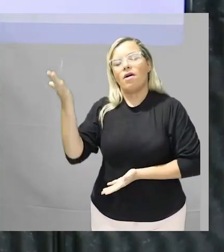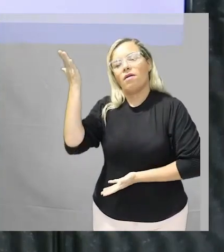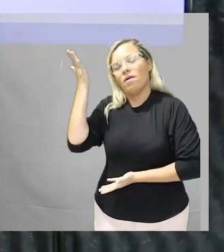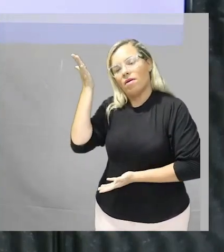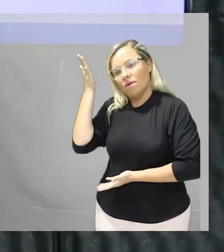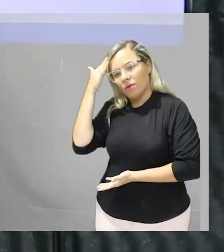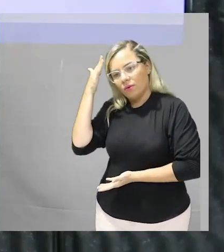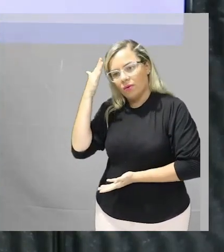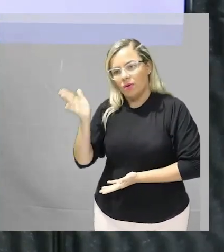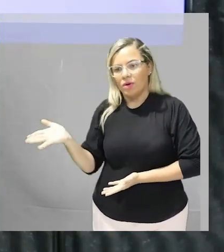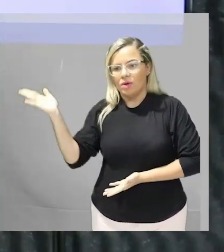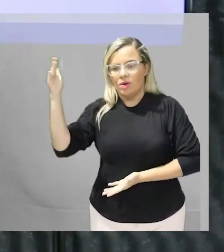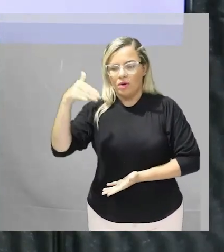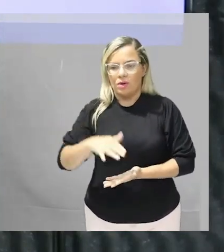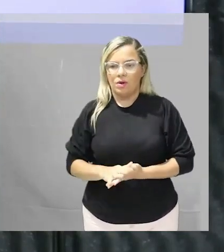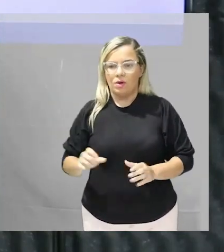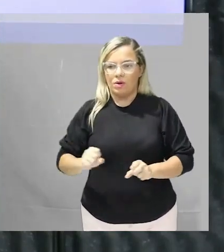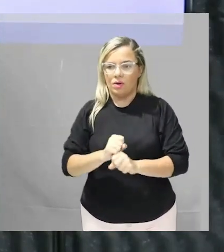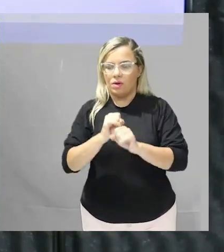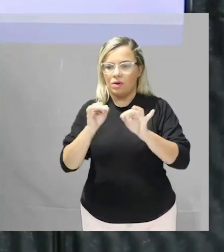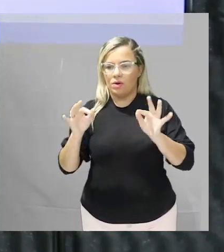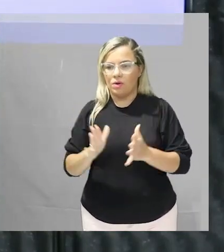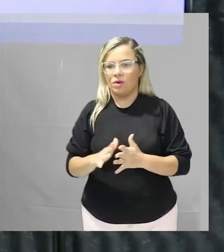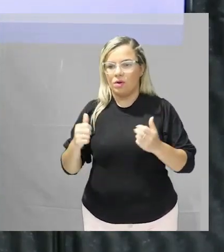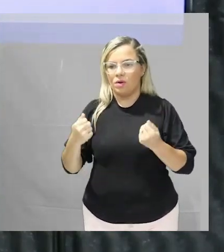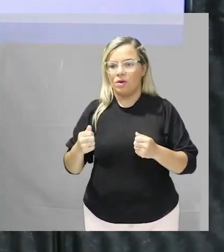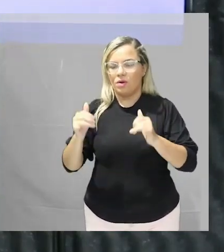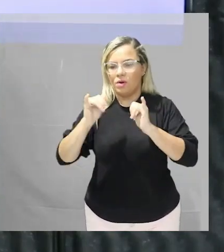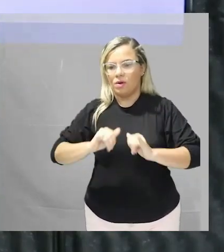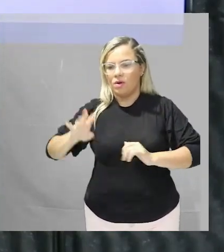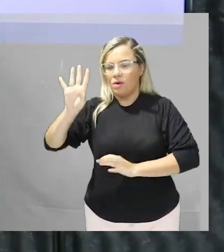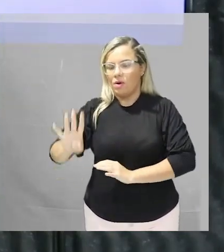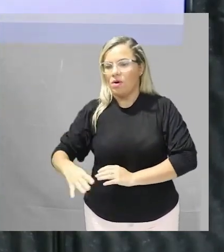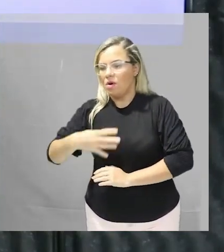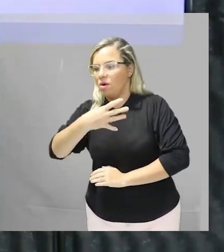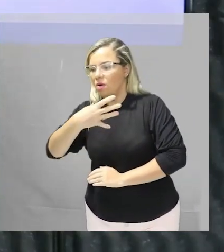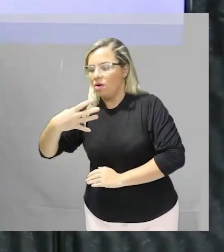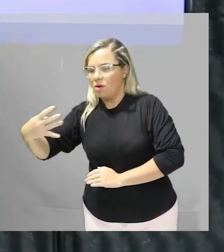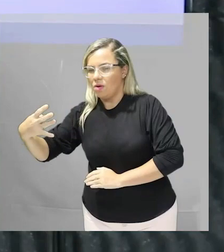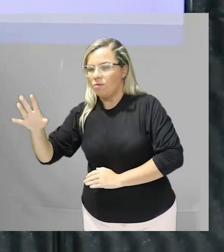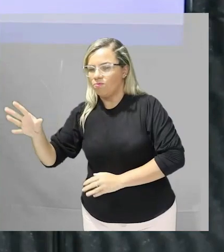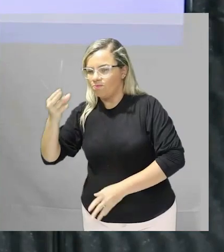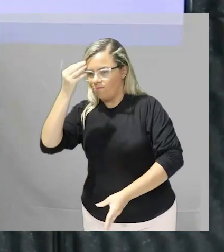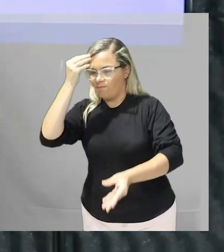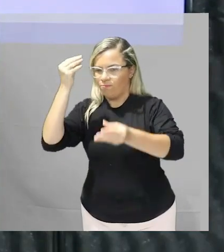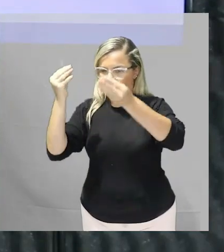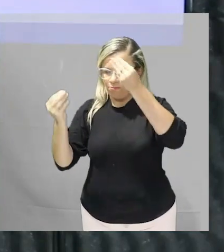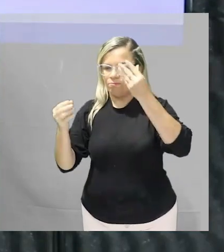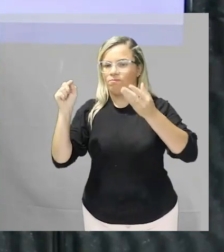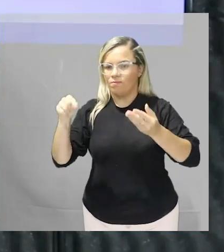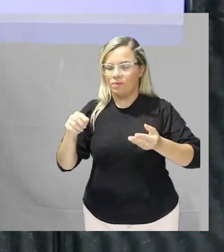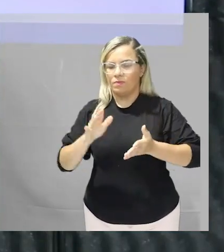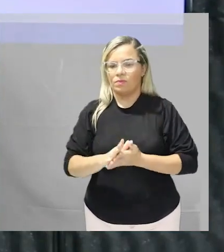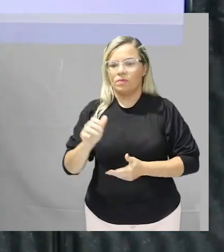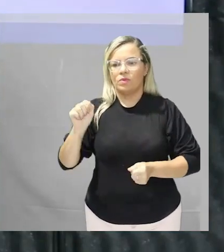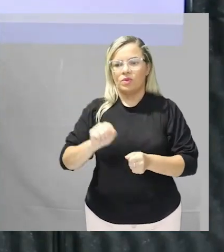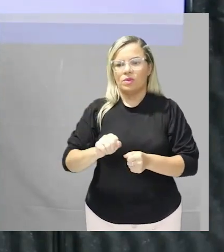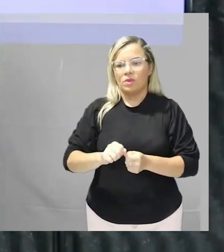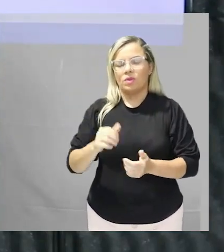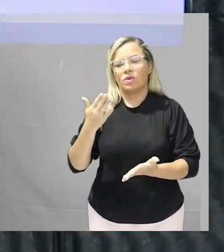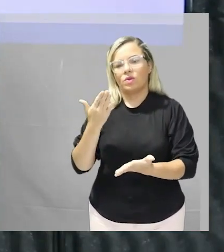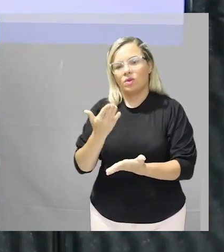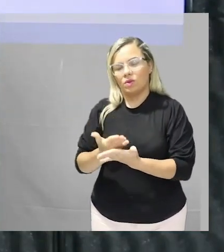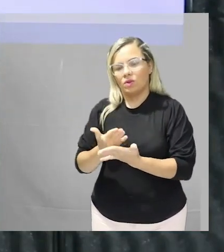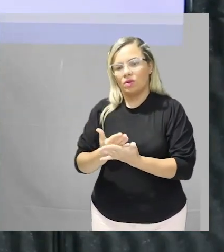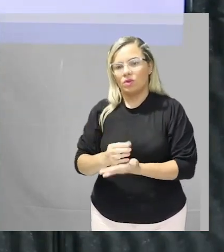nós vamos Claro precisar dessas informações aqui da tabela afinal de contas né ele fez um estudo